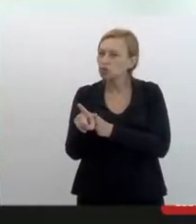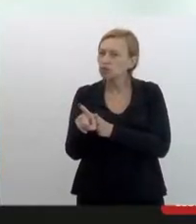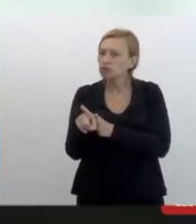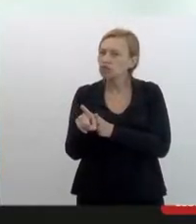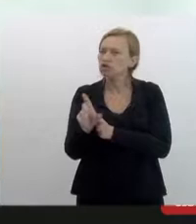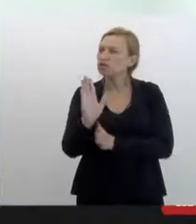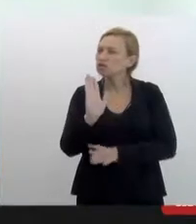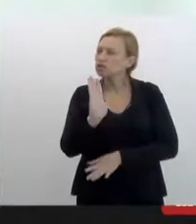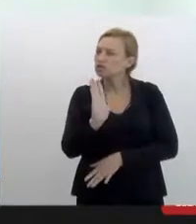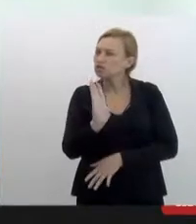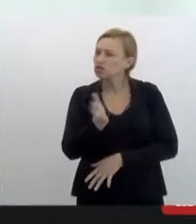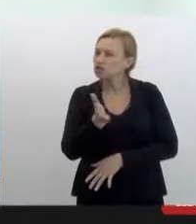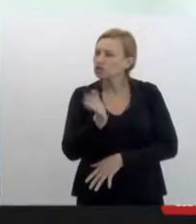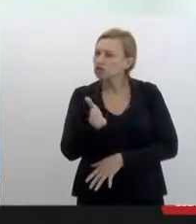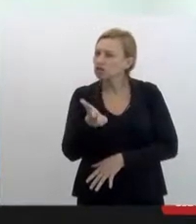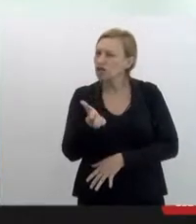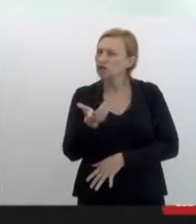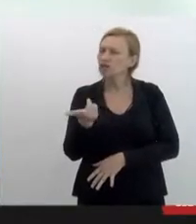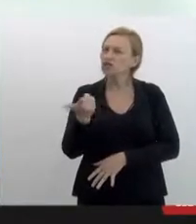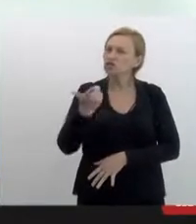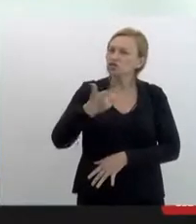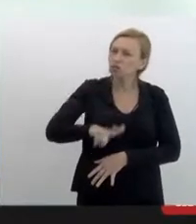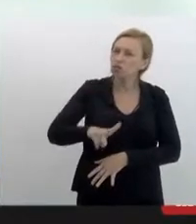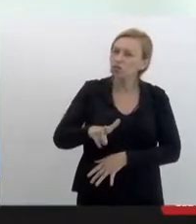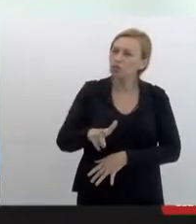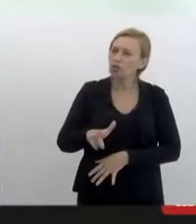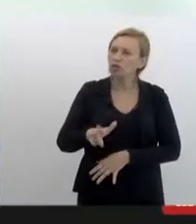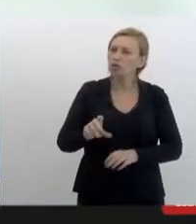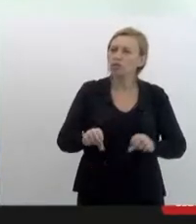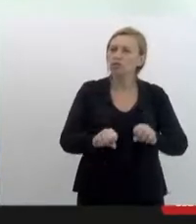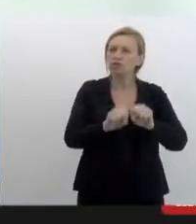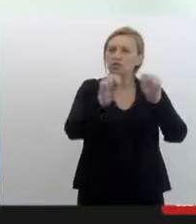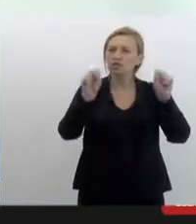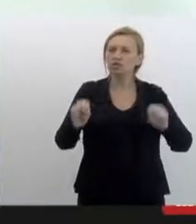está novamente no nosso sistema Zoom.